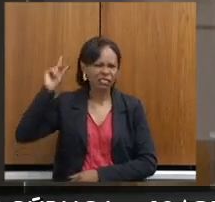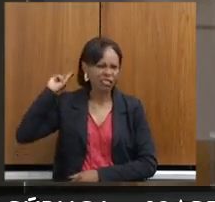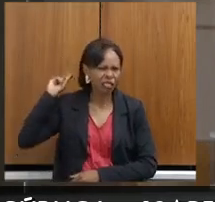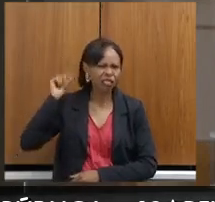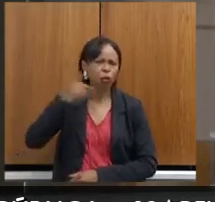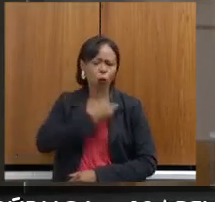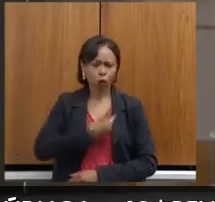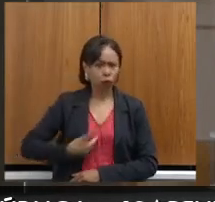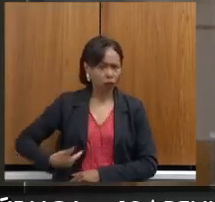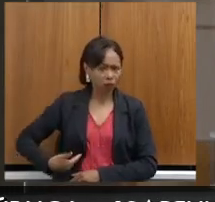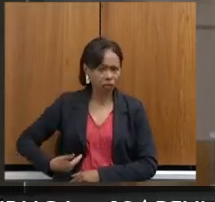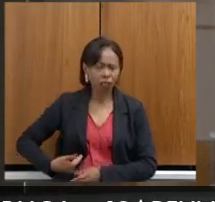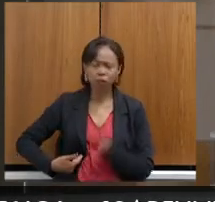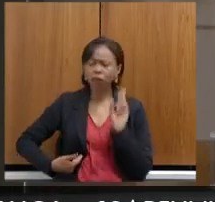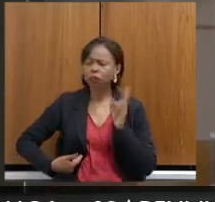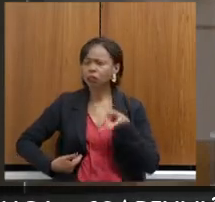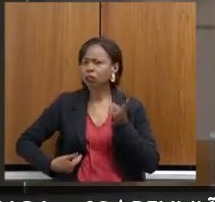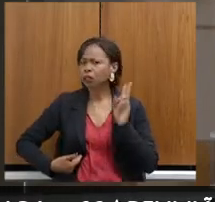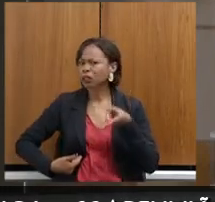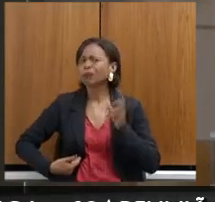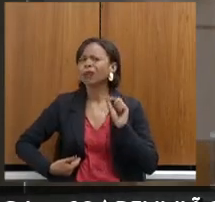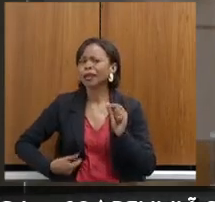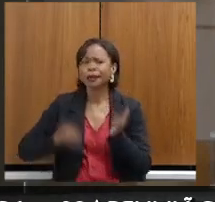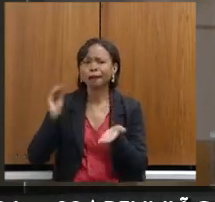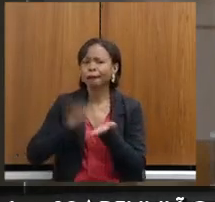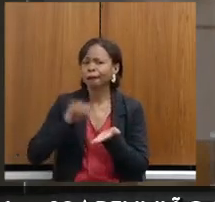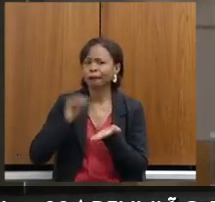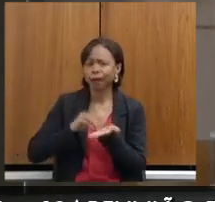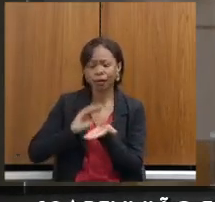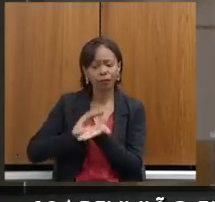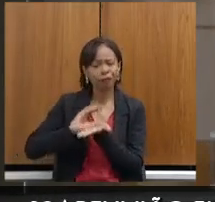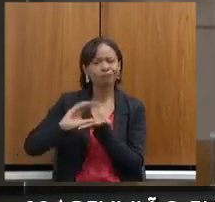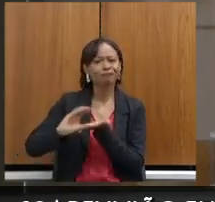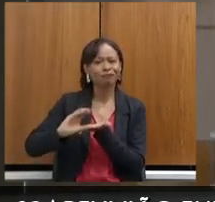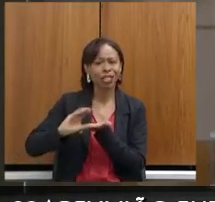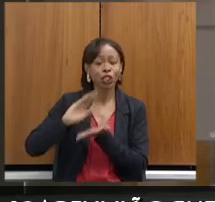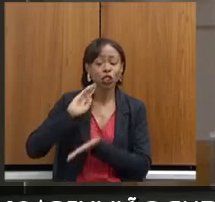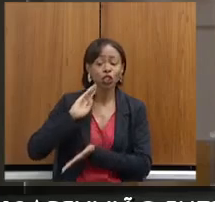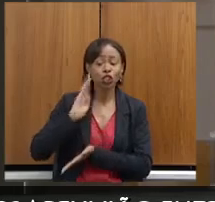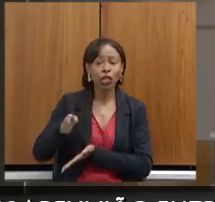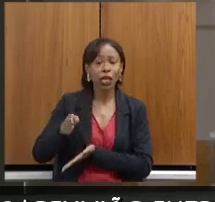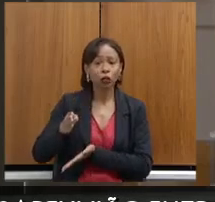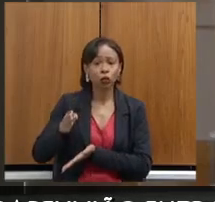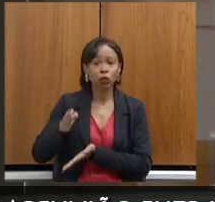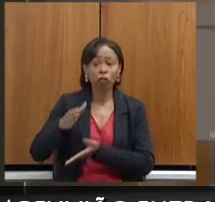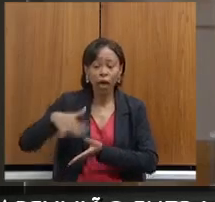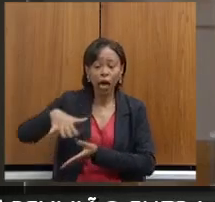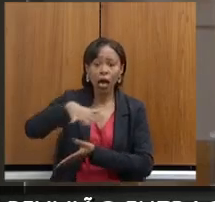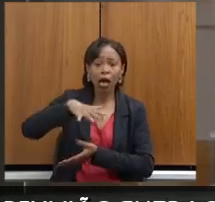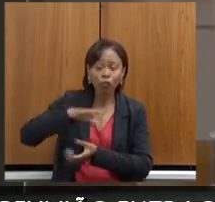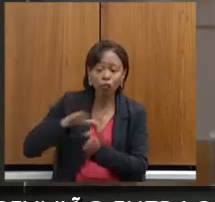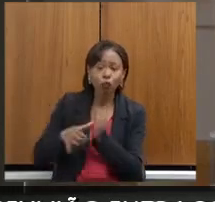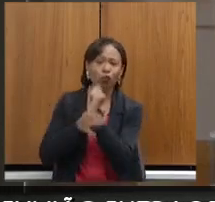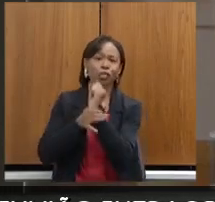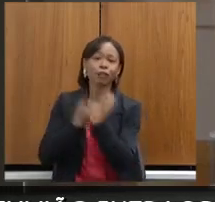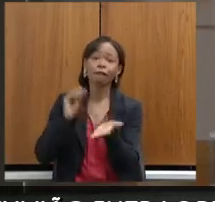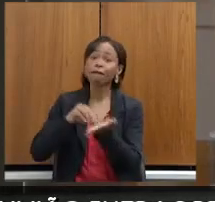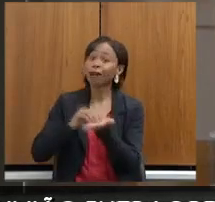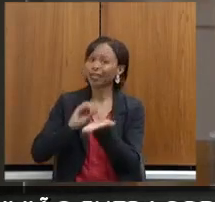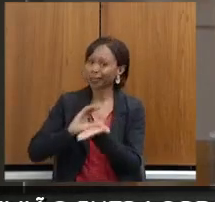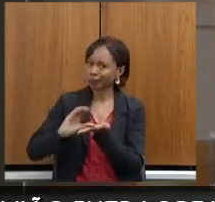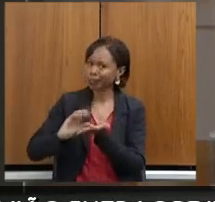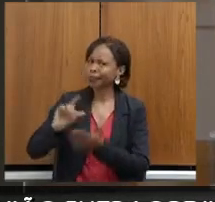tem a mania feia de não investir recursos direto nas Forças de segurança e sua